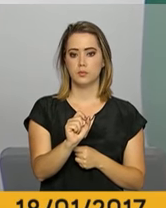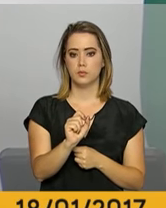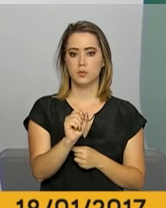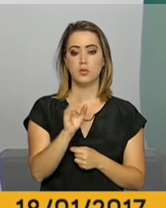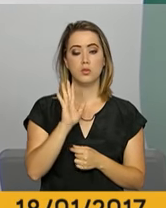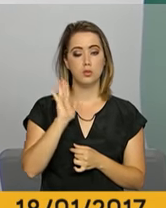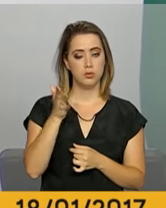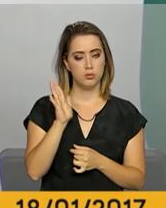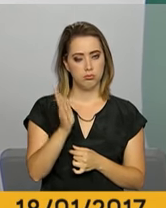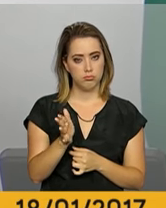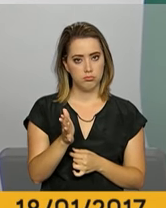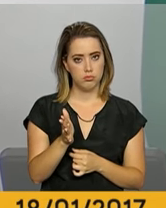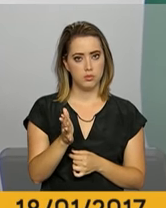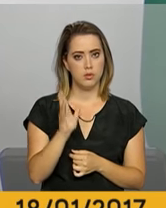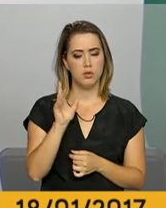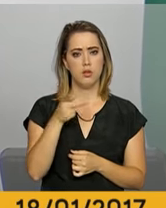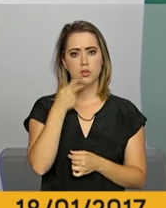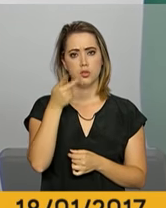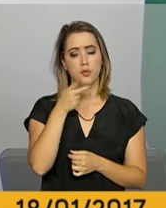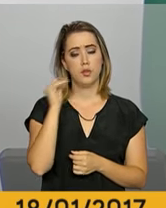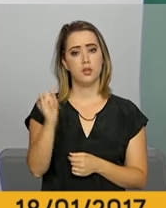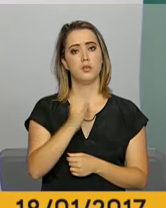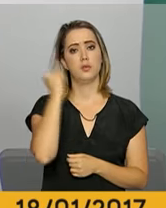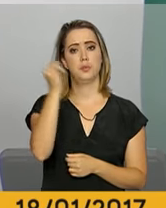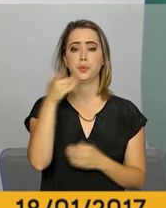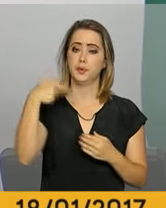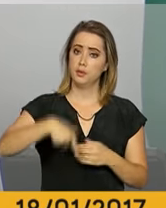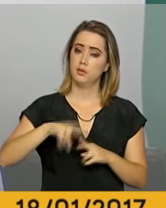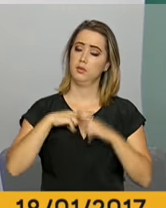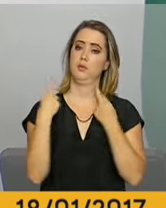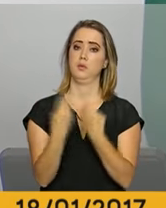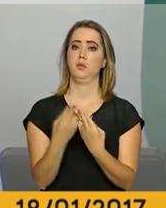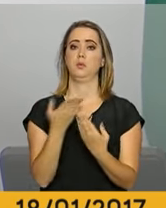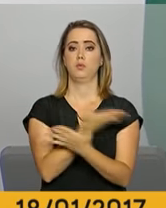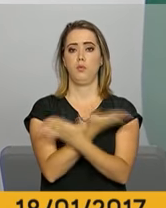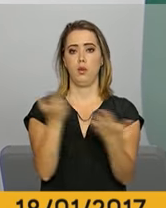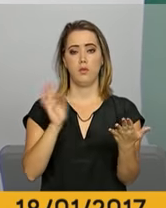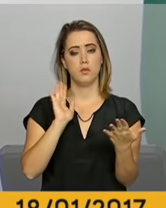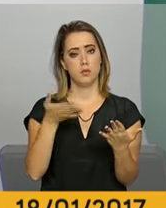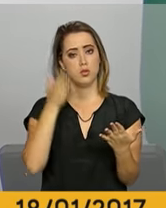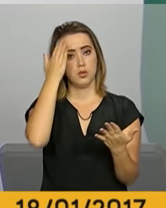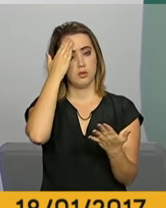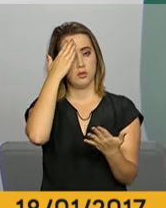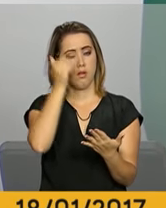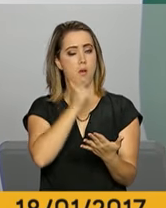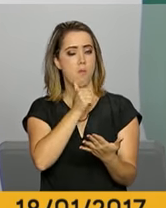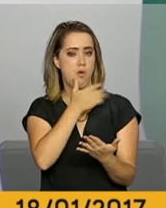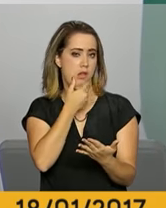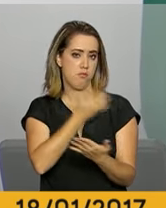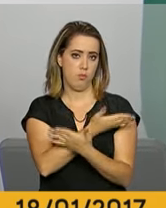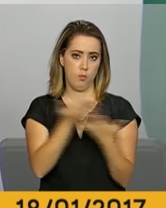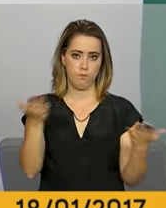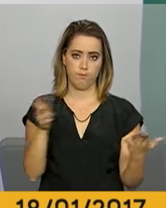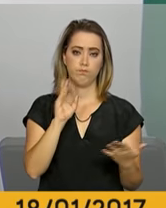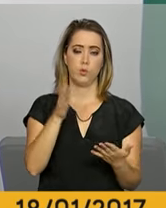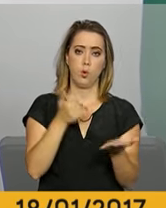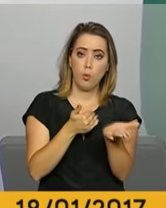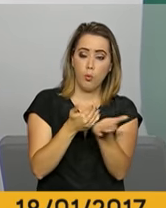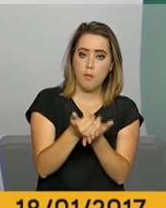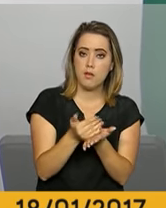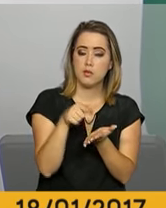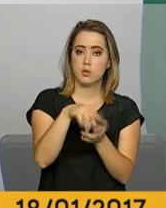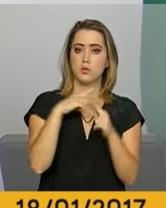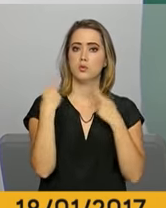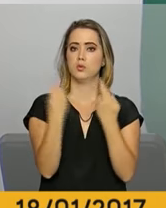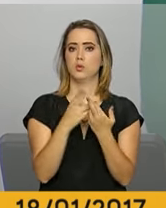desde logo, falar da importância dessa reunião. Os senhores sabem, os senhores e as senhoras sabem, que inicialmente nós